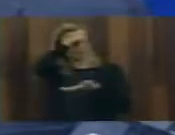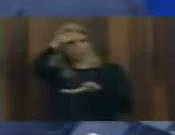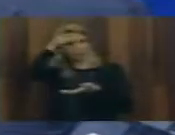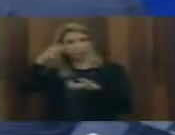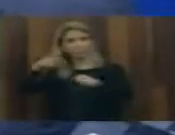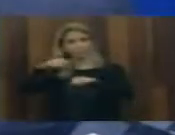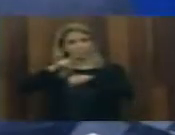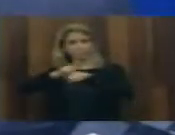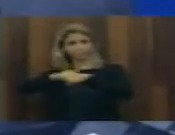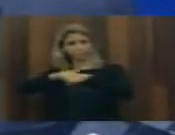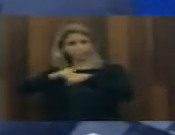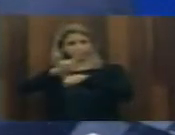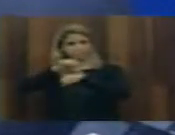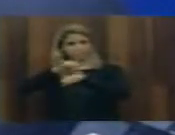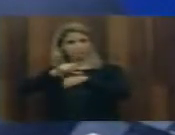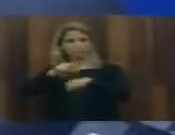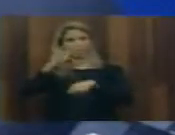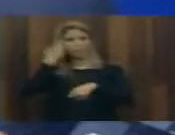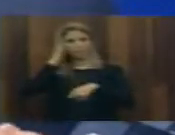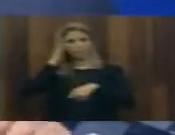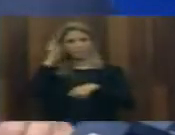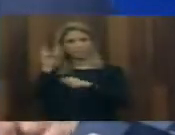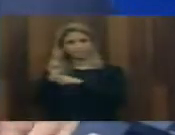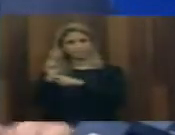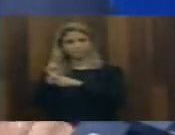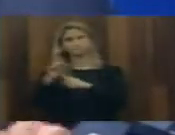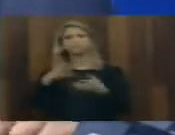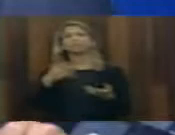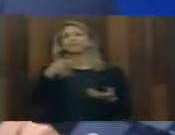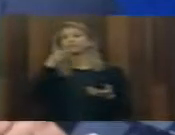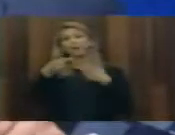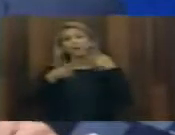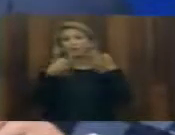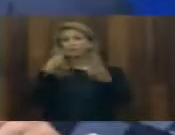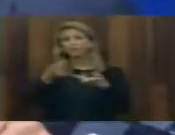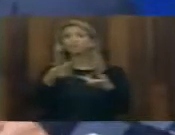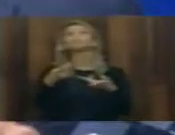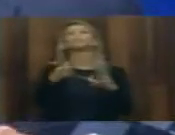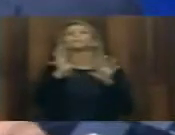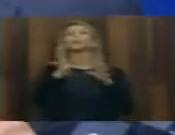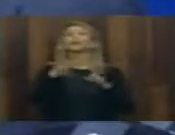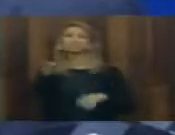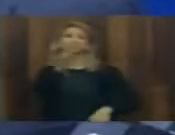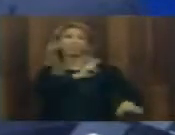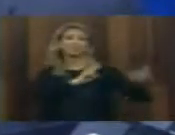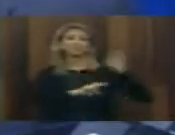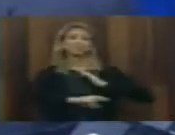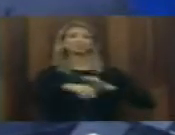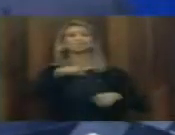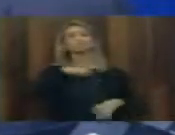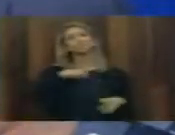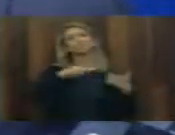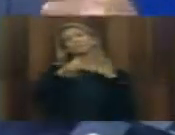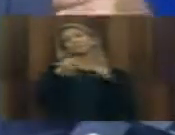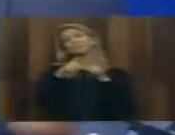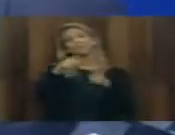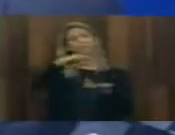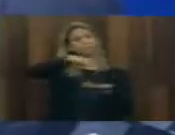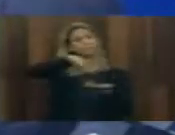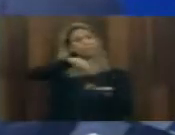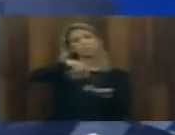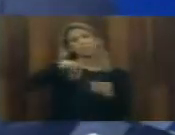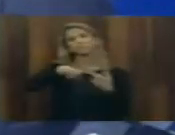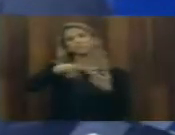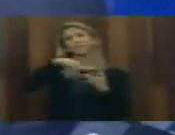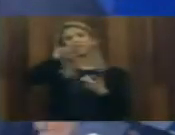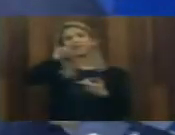ceder esse terreno para a APAE. Temos problemas aqui em documentação, que até hoje não foi assinado o RGI, com posse da